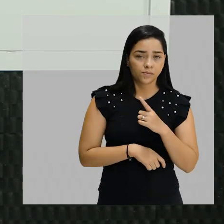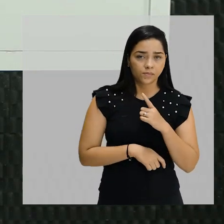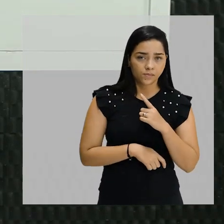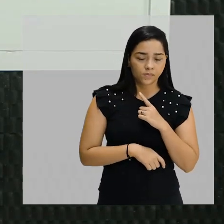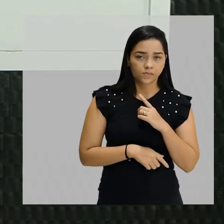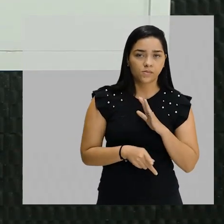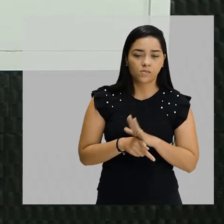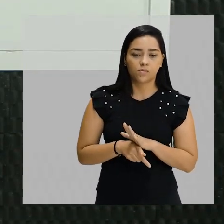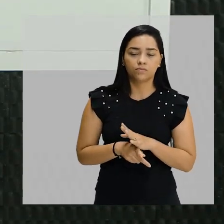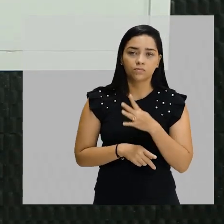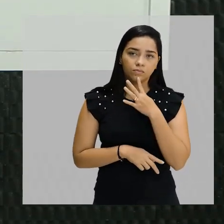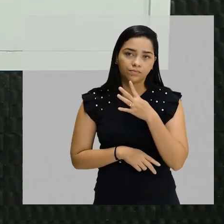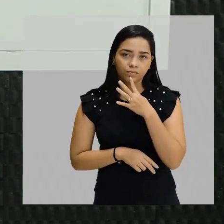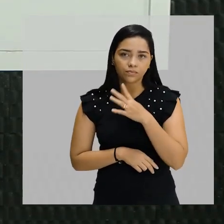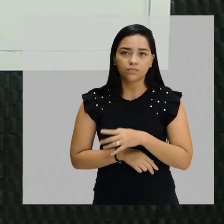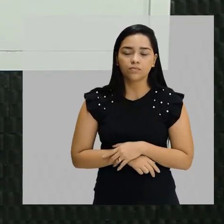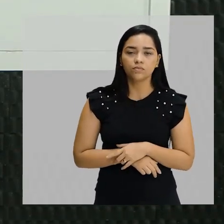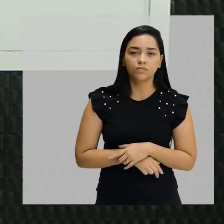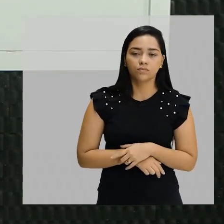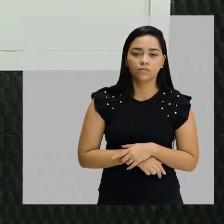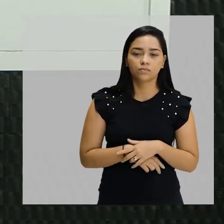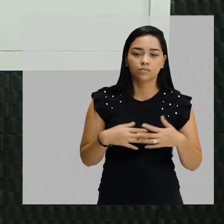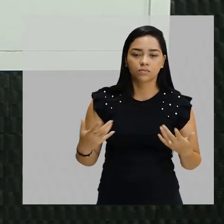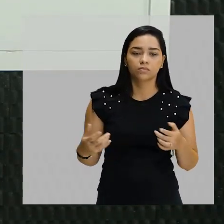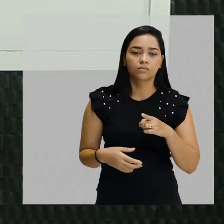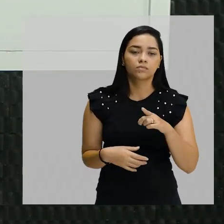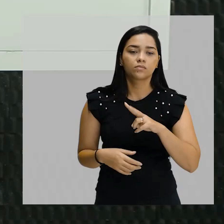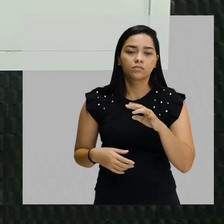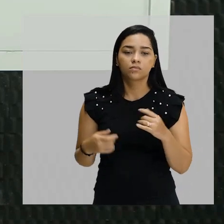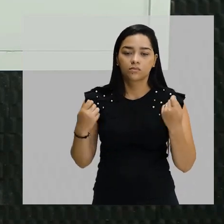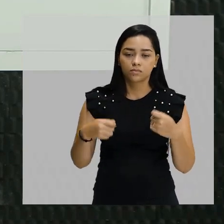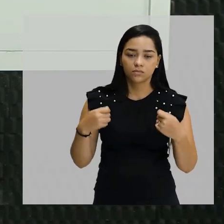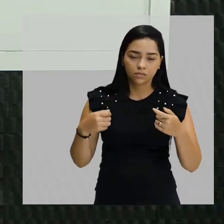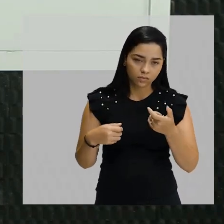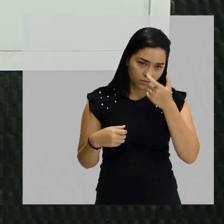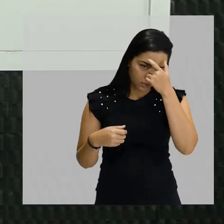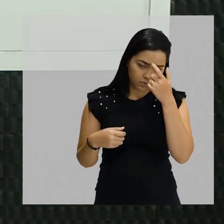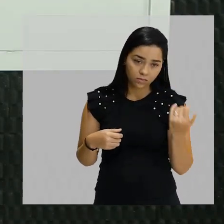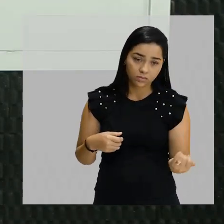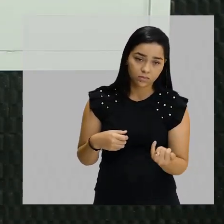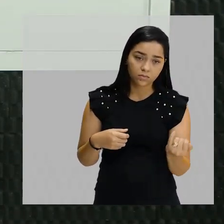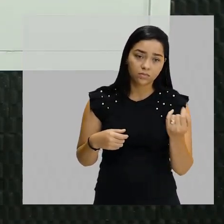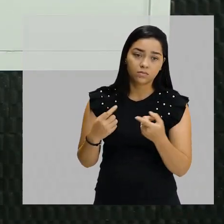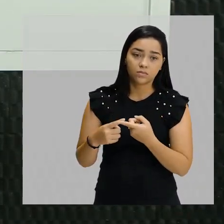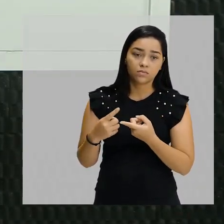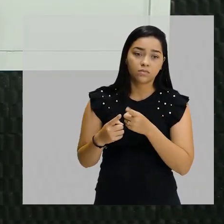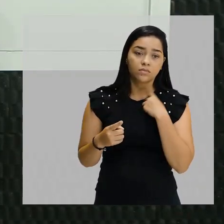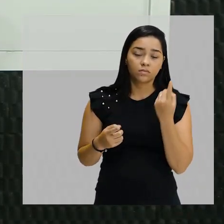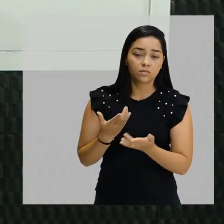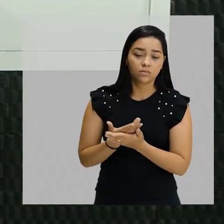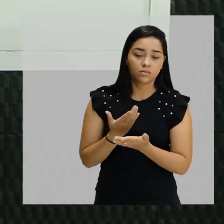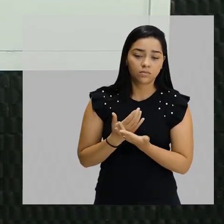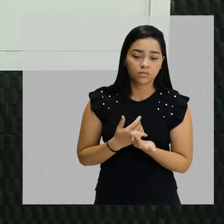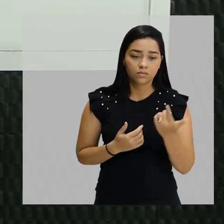está ênfase do conhecimento correto Então você vai precisar gravar isso aqui é importante porque quando nós estudarmos uma